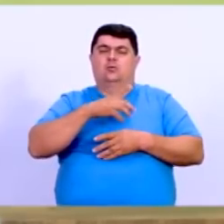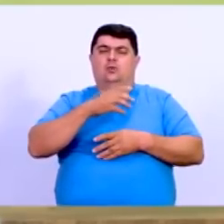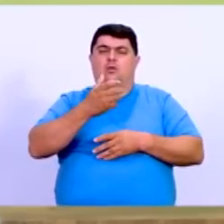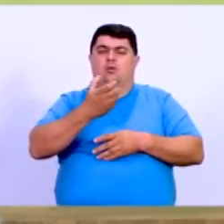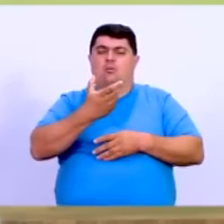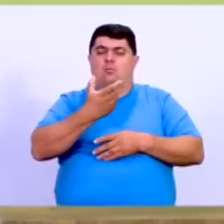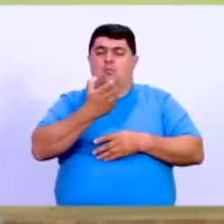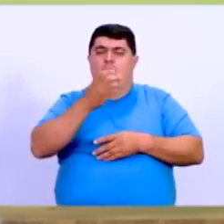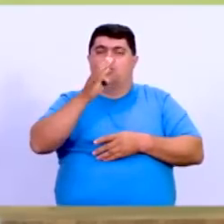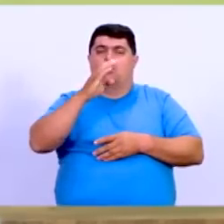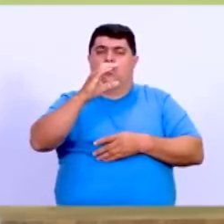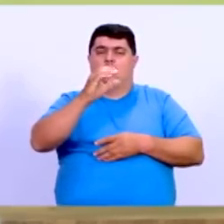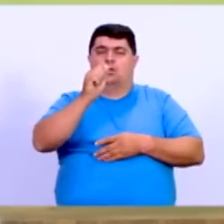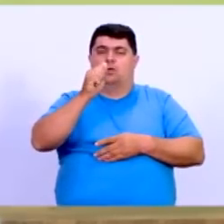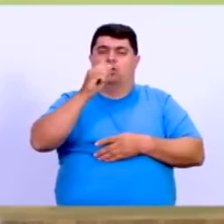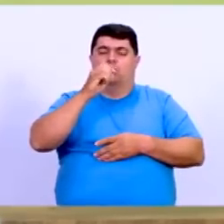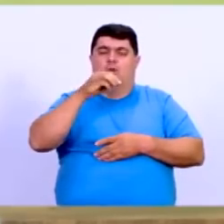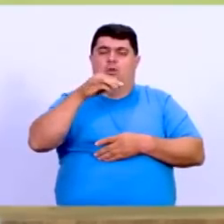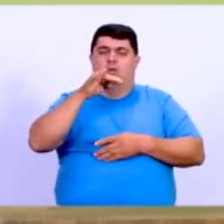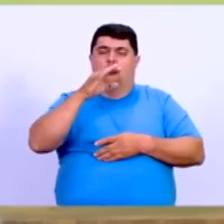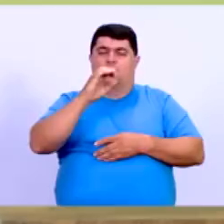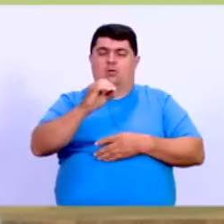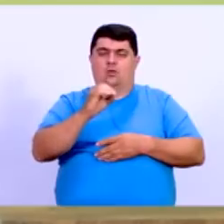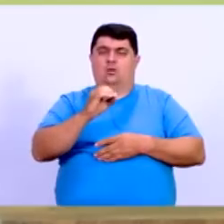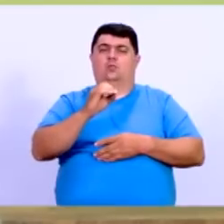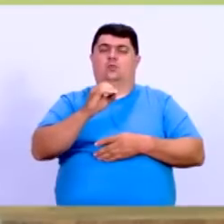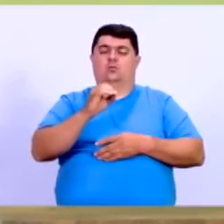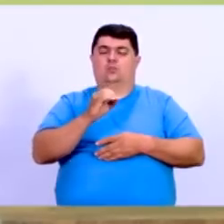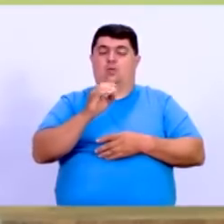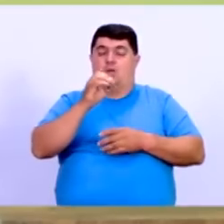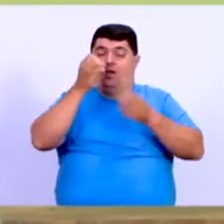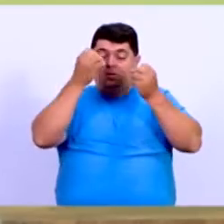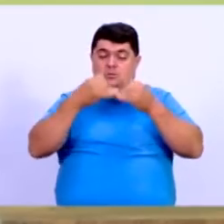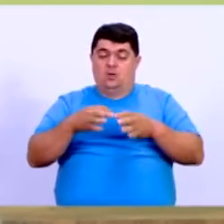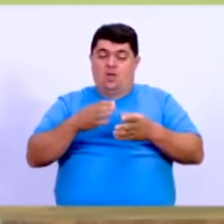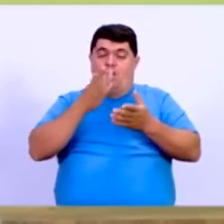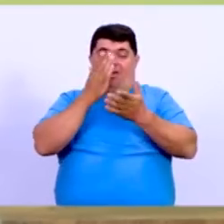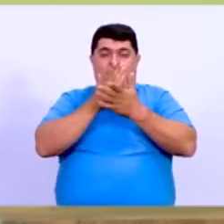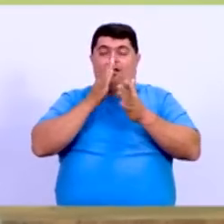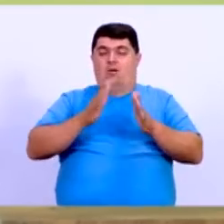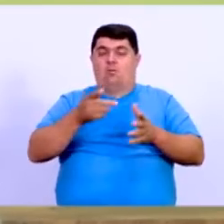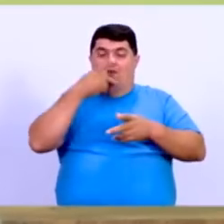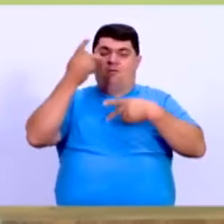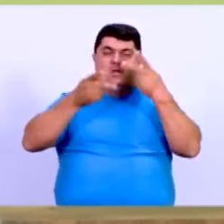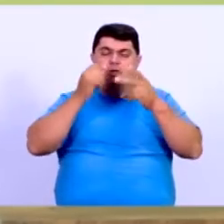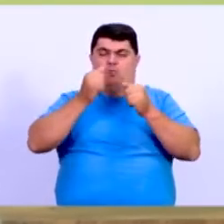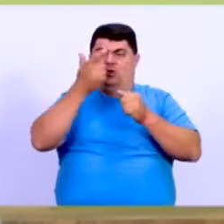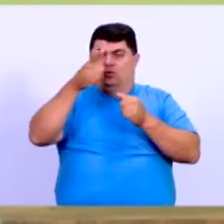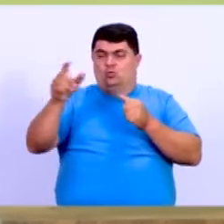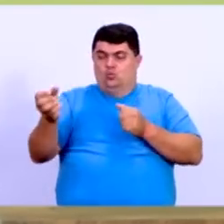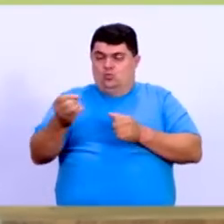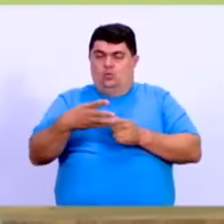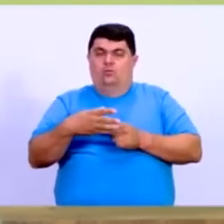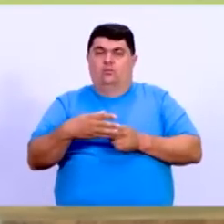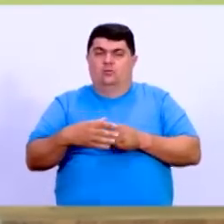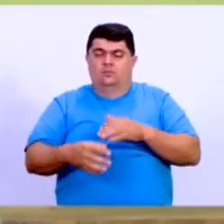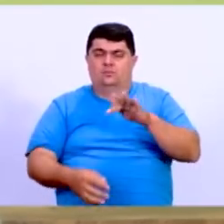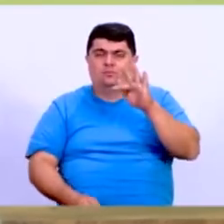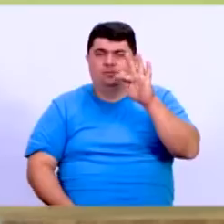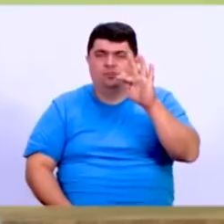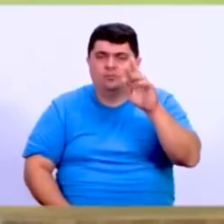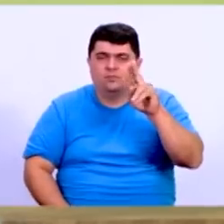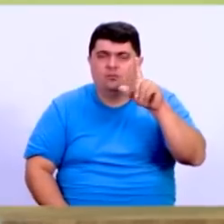no final da mensagem do rádio da polícia é dizendo, ó, acabei de falar, pode falar outro, tá? E a full duplex é